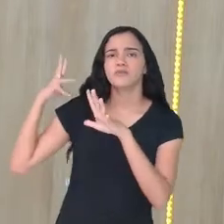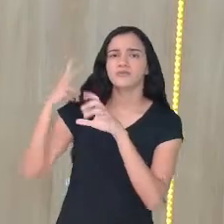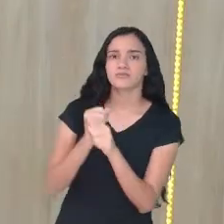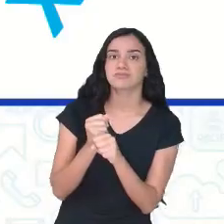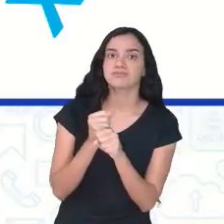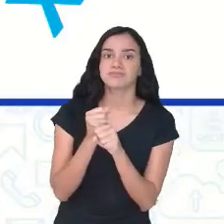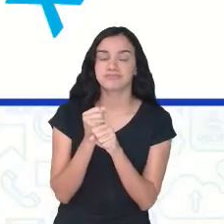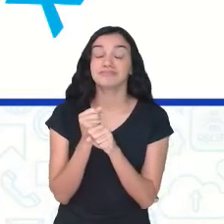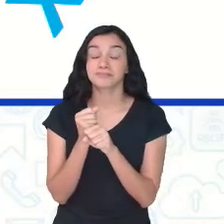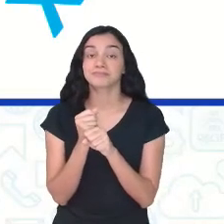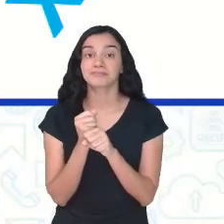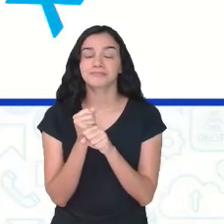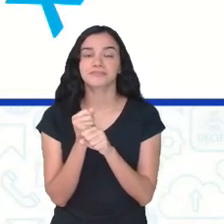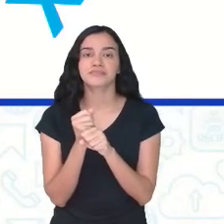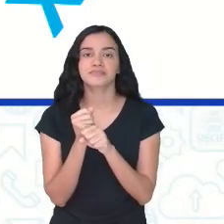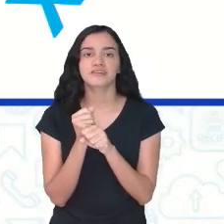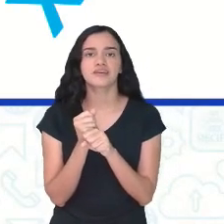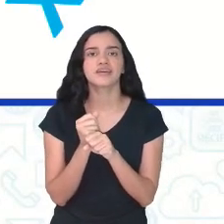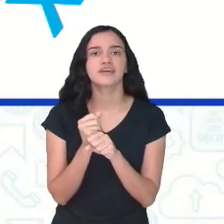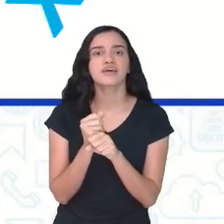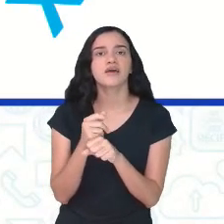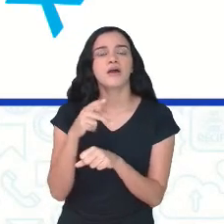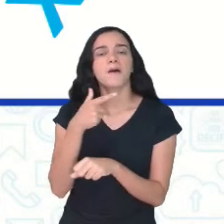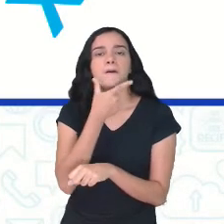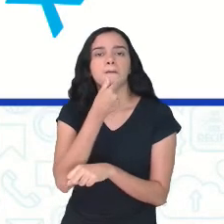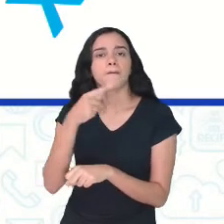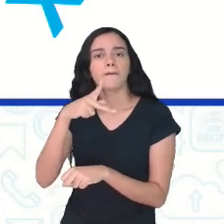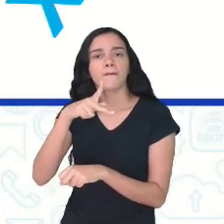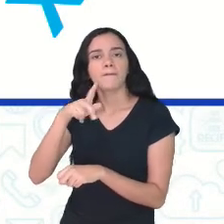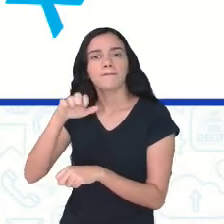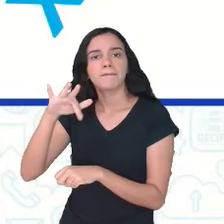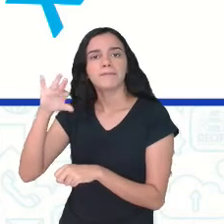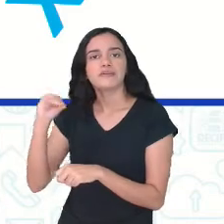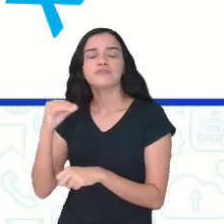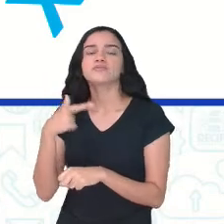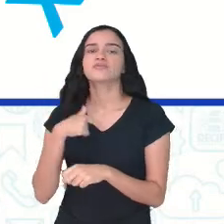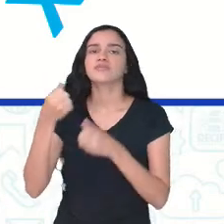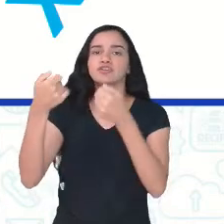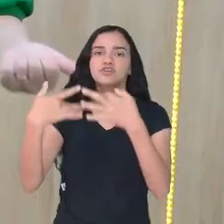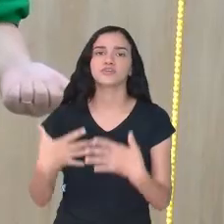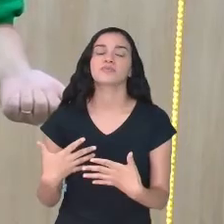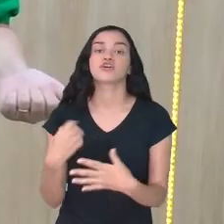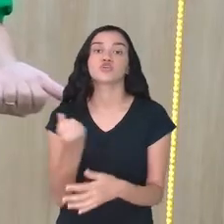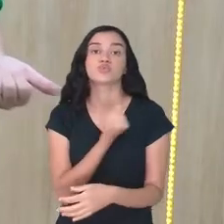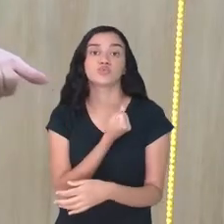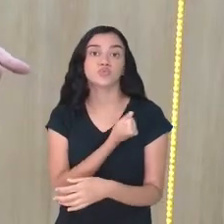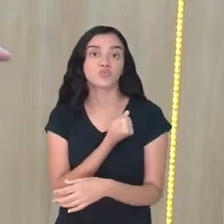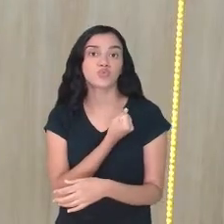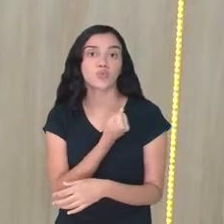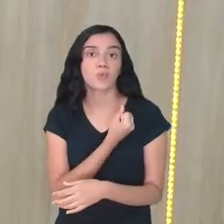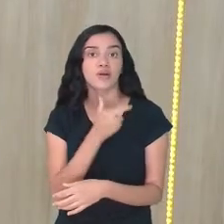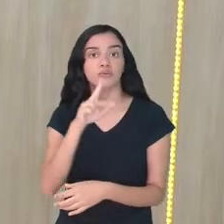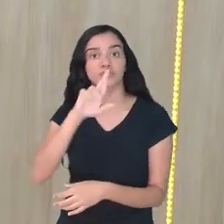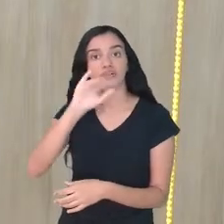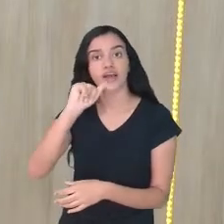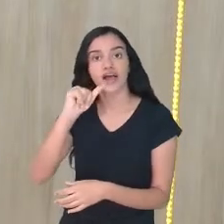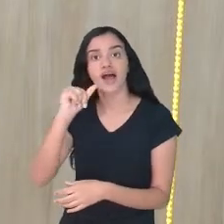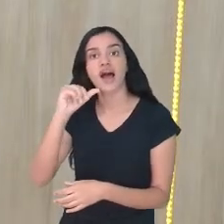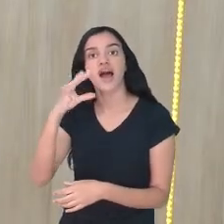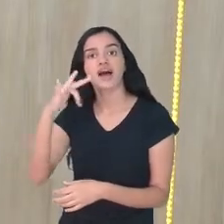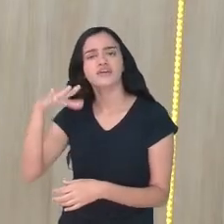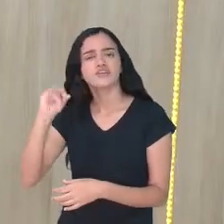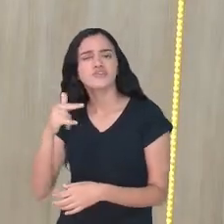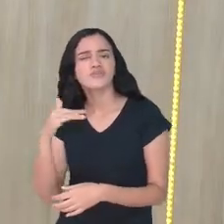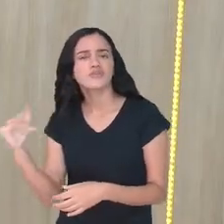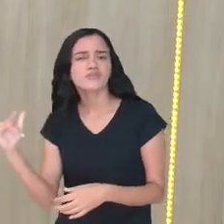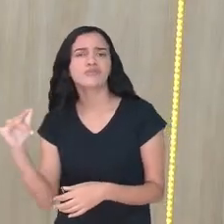recapitular, né? Pedro falou para mim que a aula era de números racionais. Ora, mas o